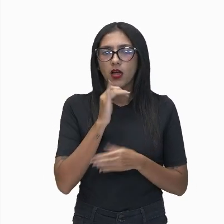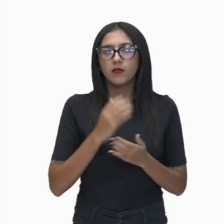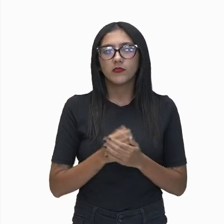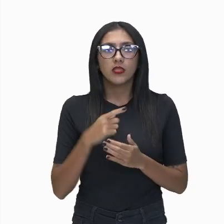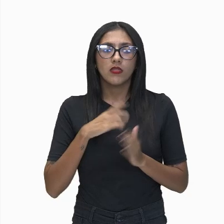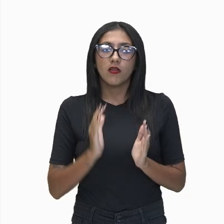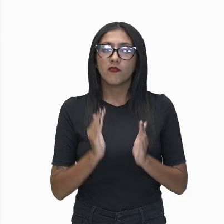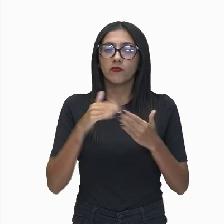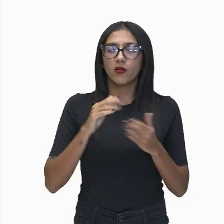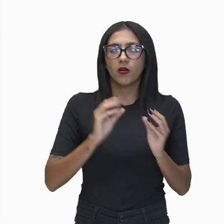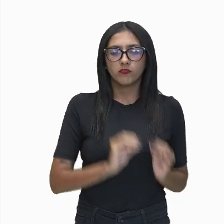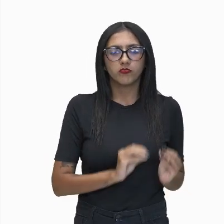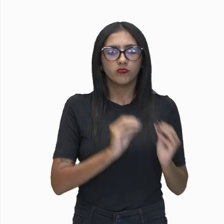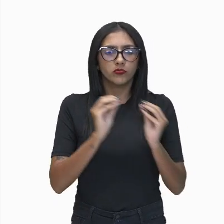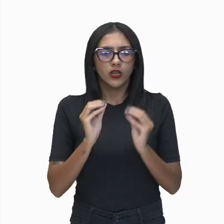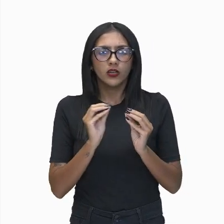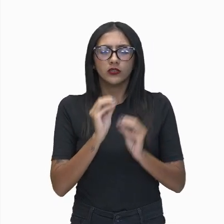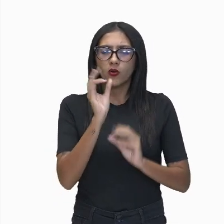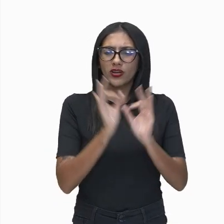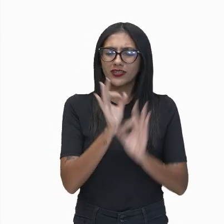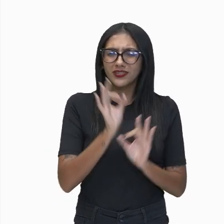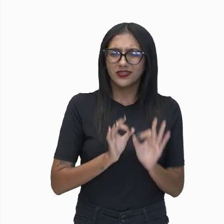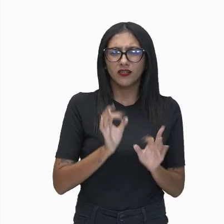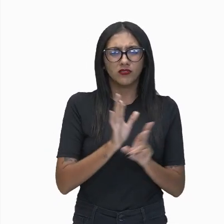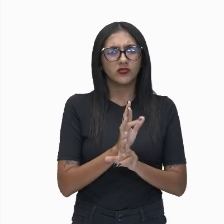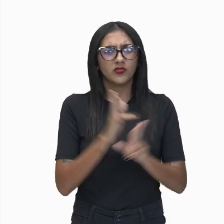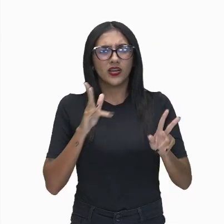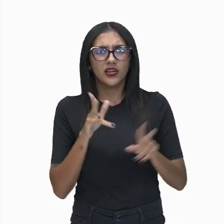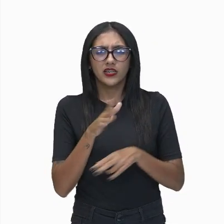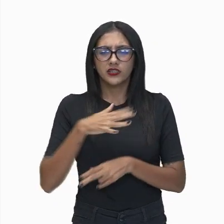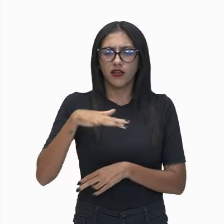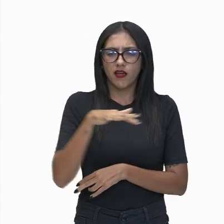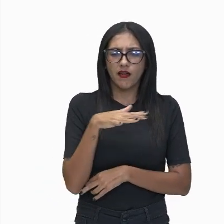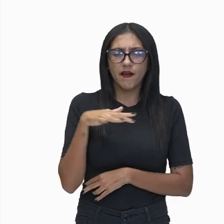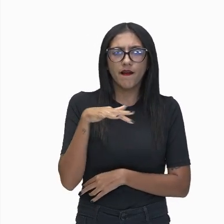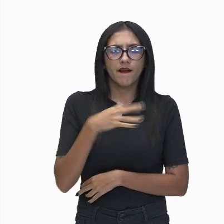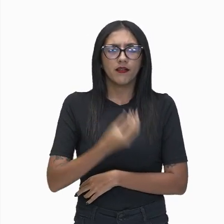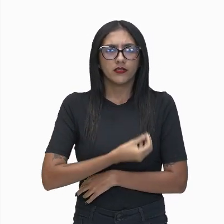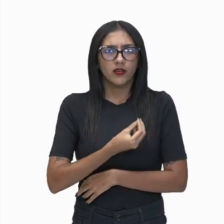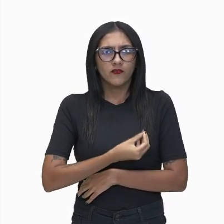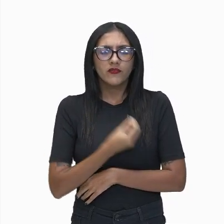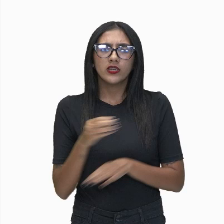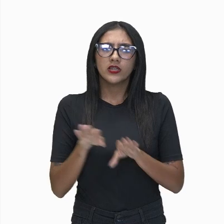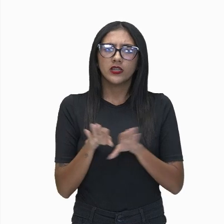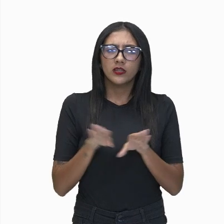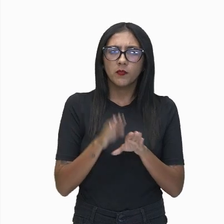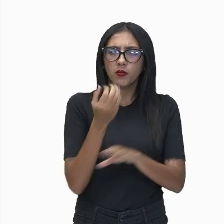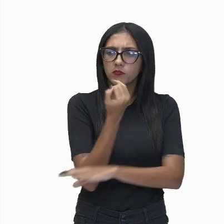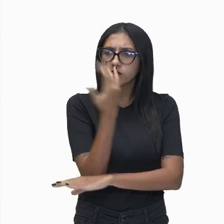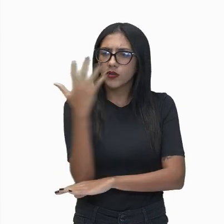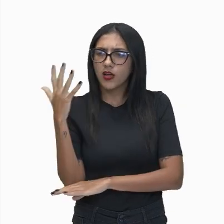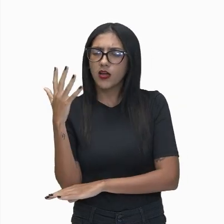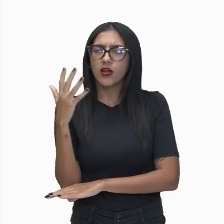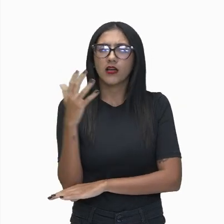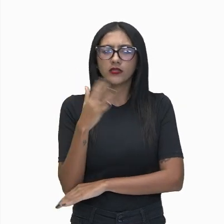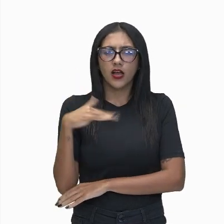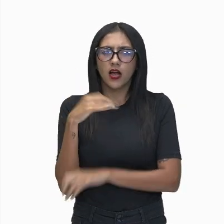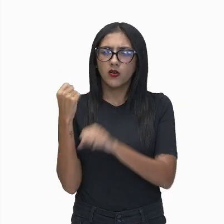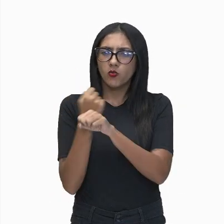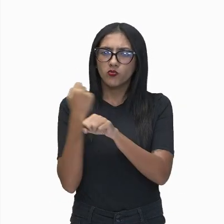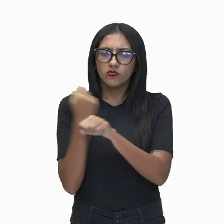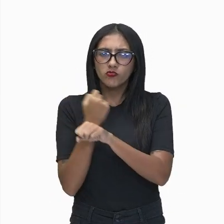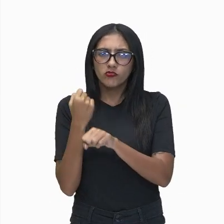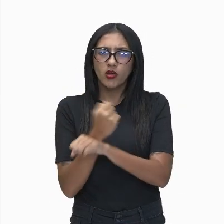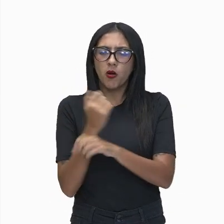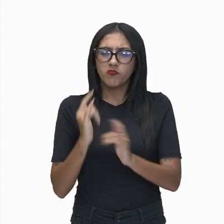da mudança na infraestrutura, no espaço geográfico, né, das paisagens urbanas, mas ela também